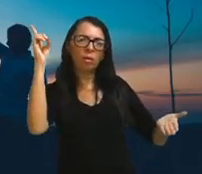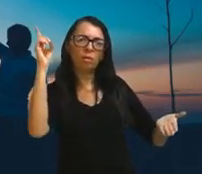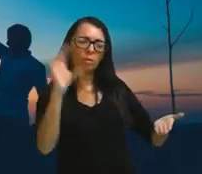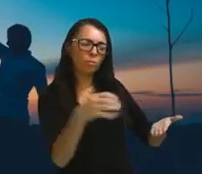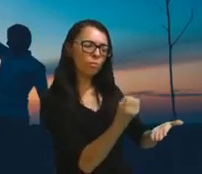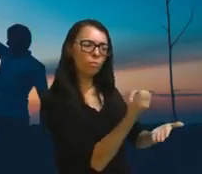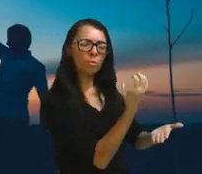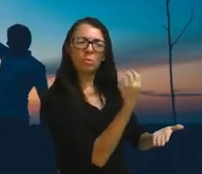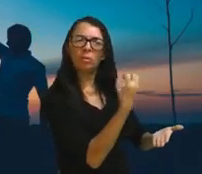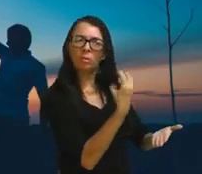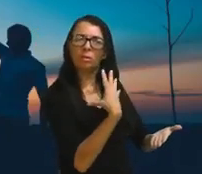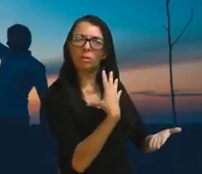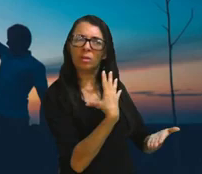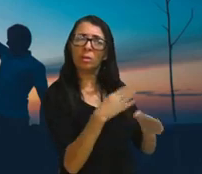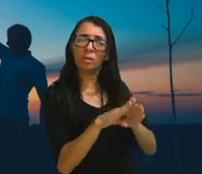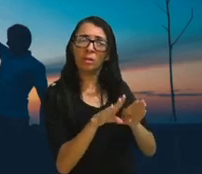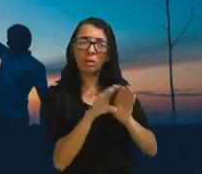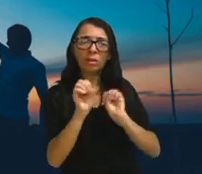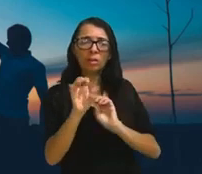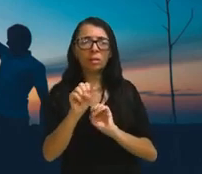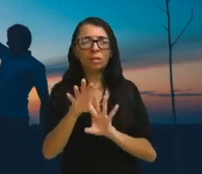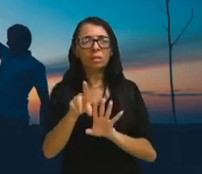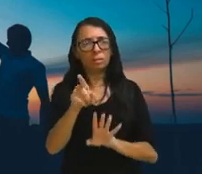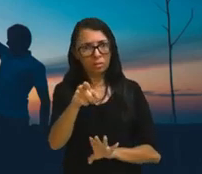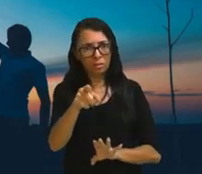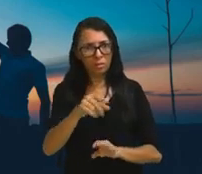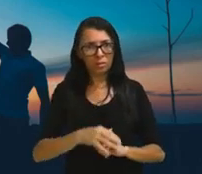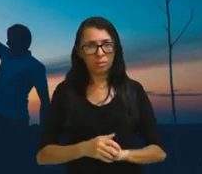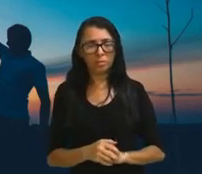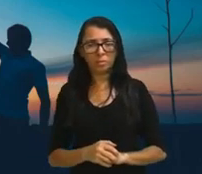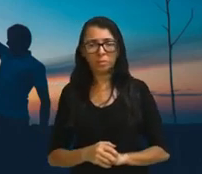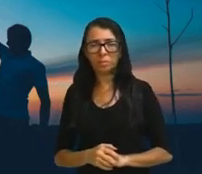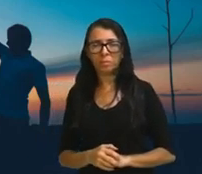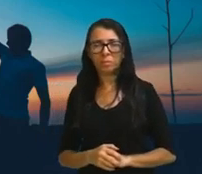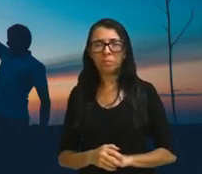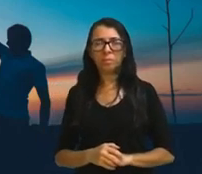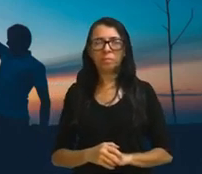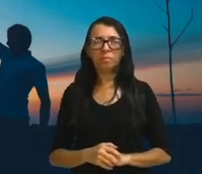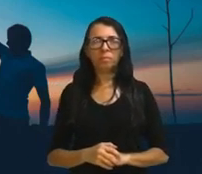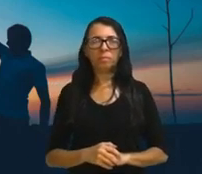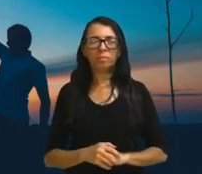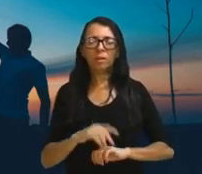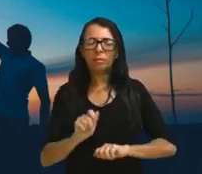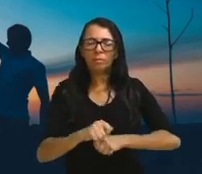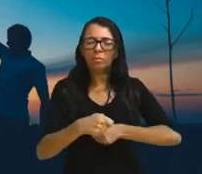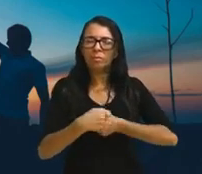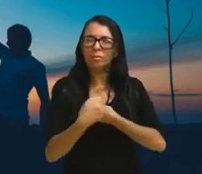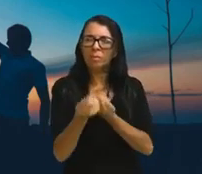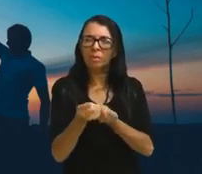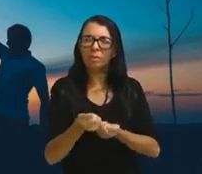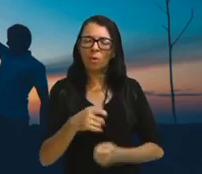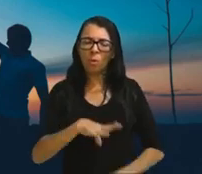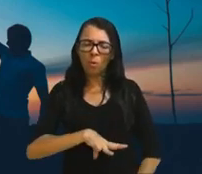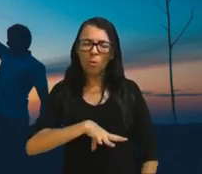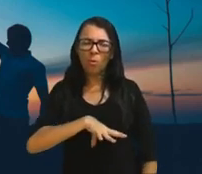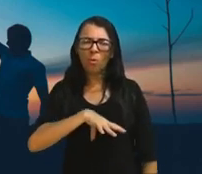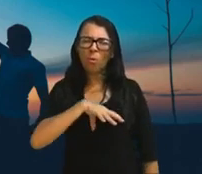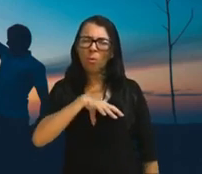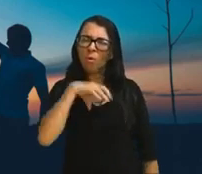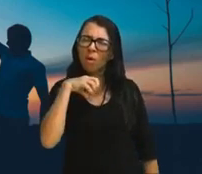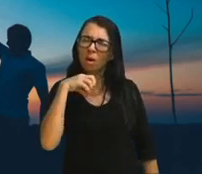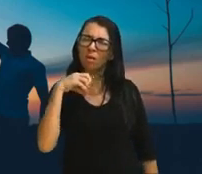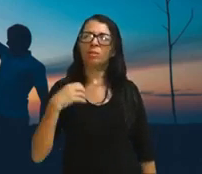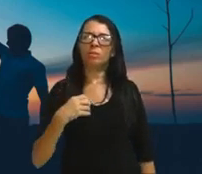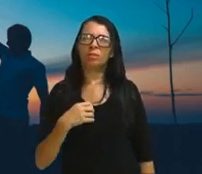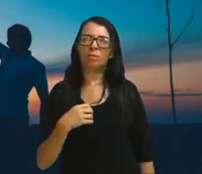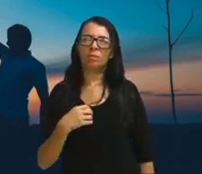confortados, alertados, encorajados nesse tempo tão difícil que estamos vivendo. Então compartilhe,